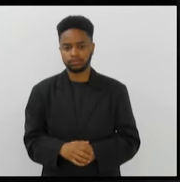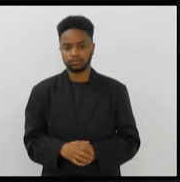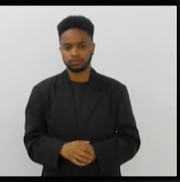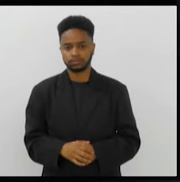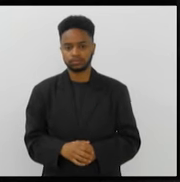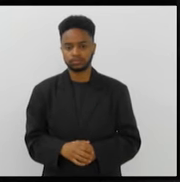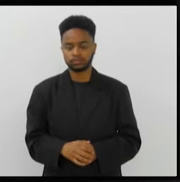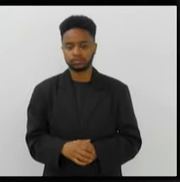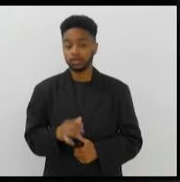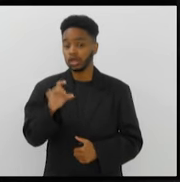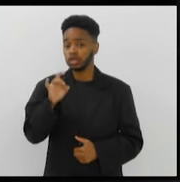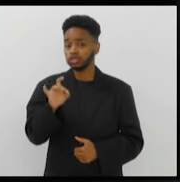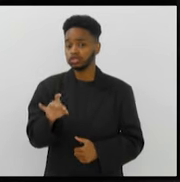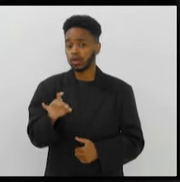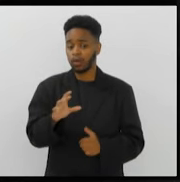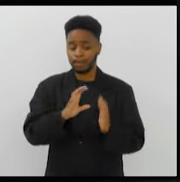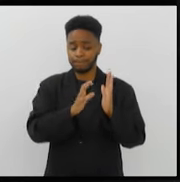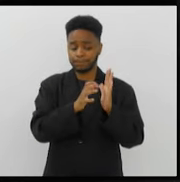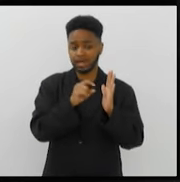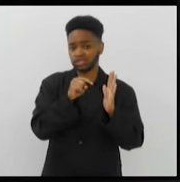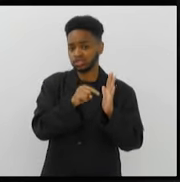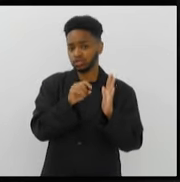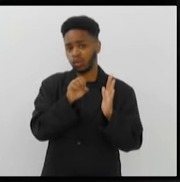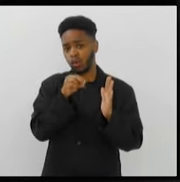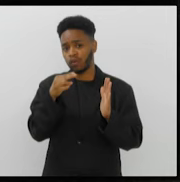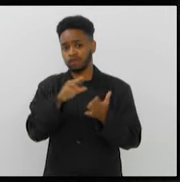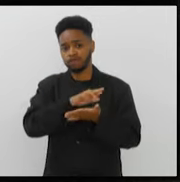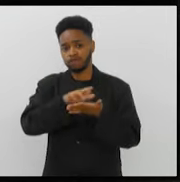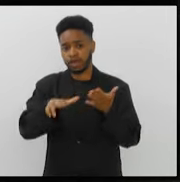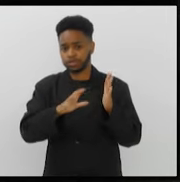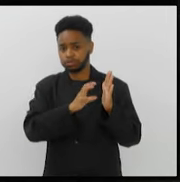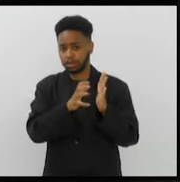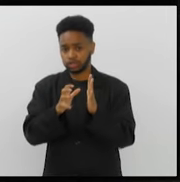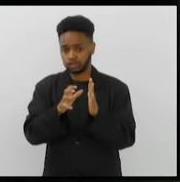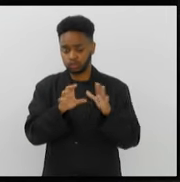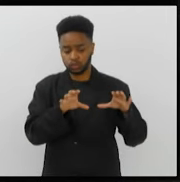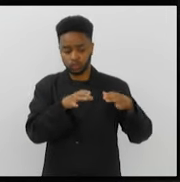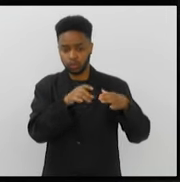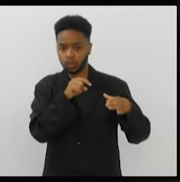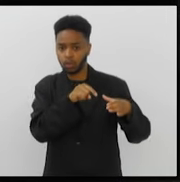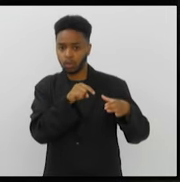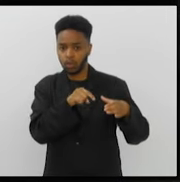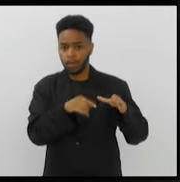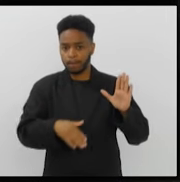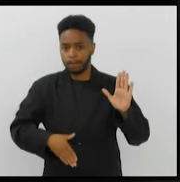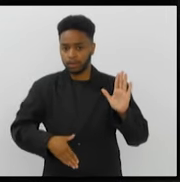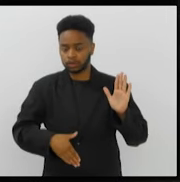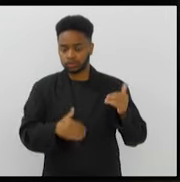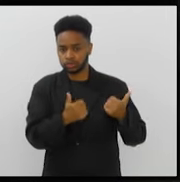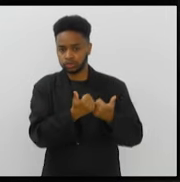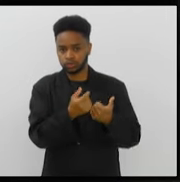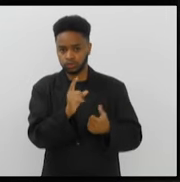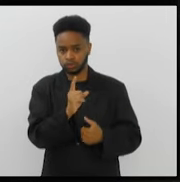Não é só questão de um partido ou de partidos dessa trupe da bandidagem,